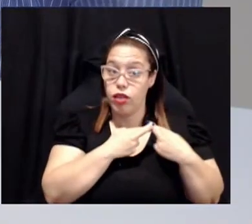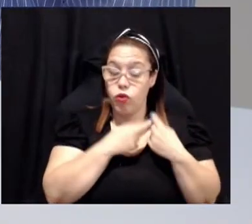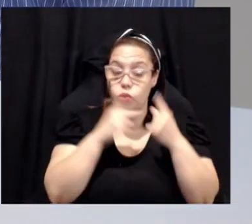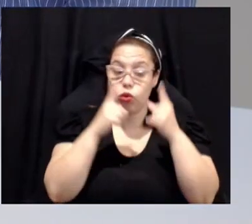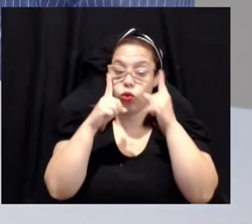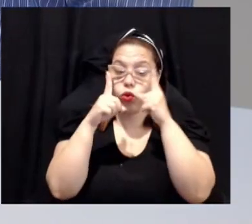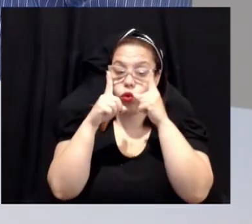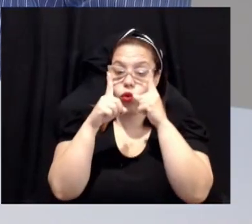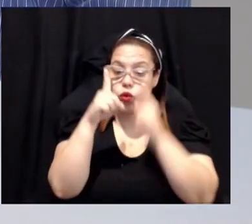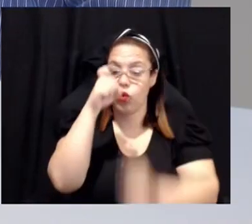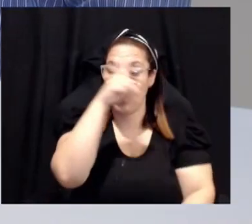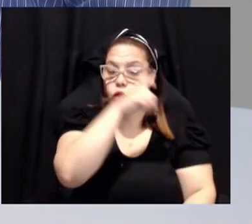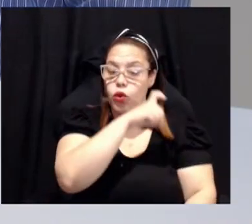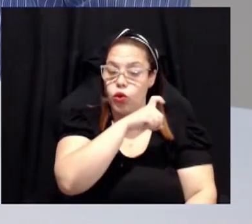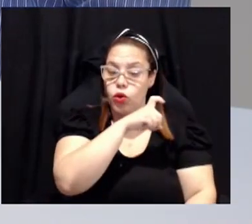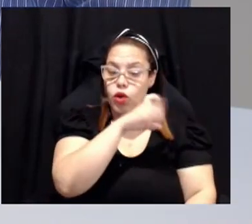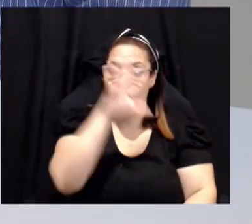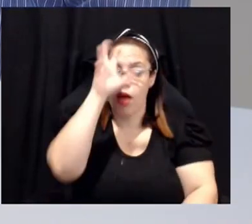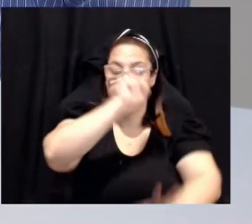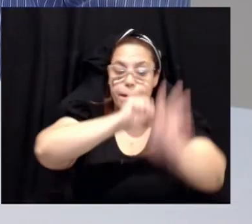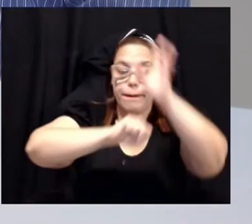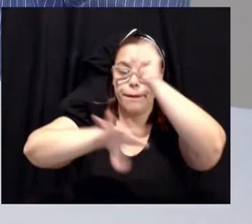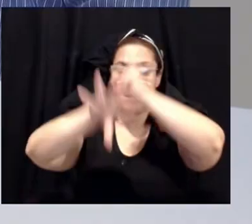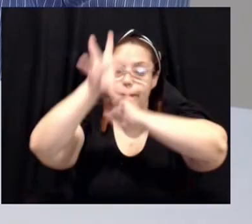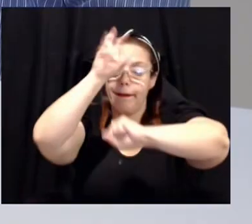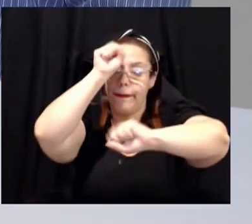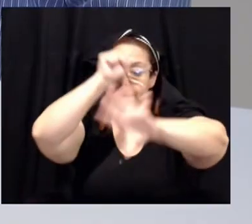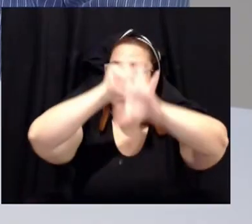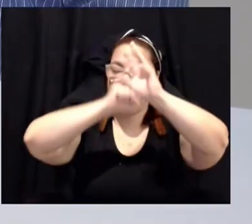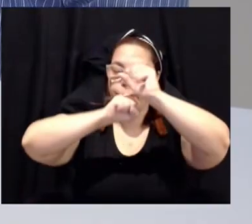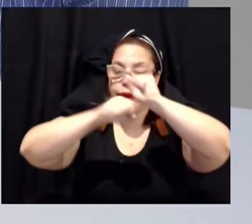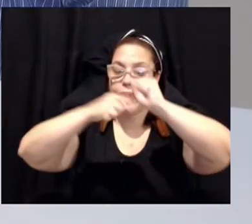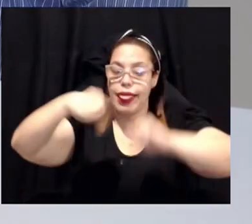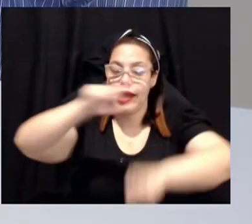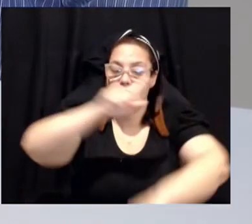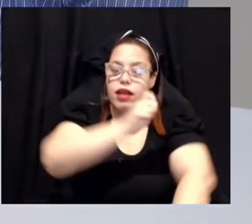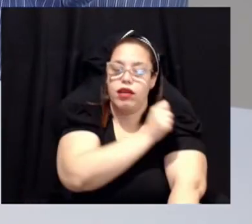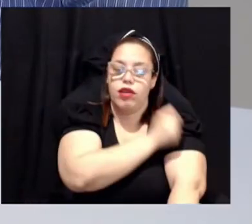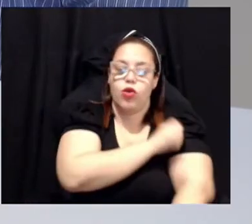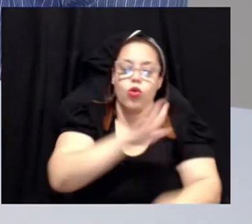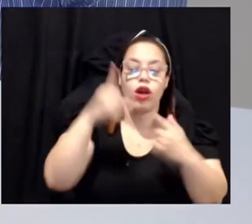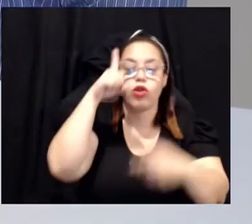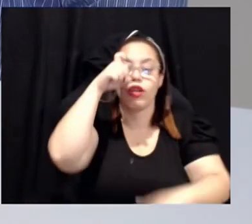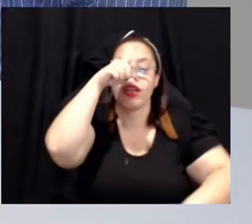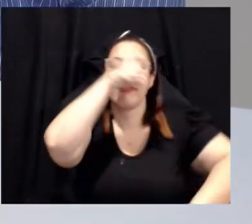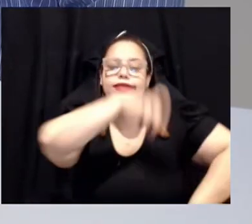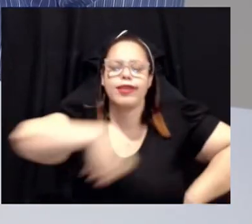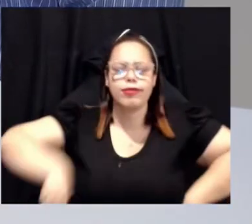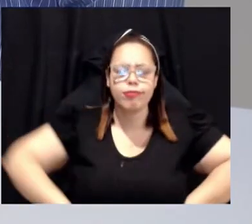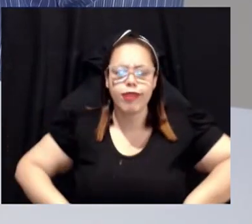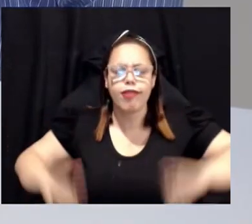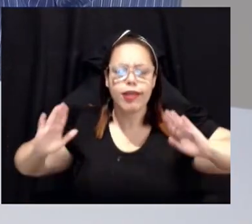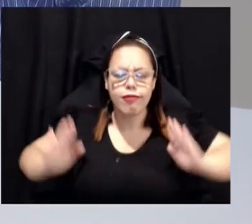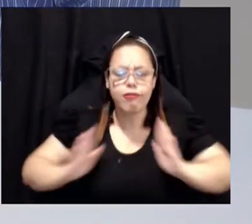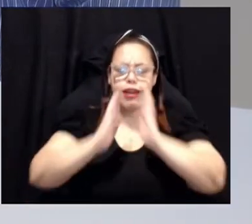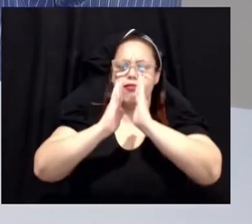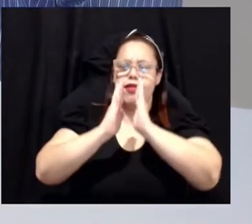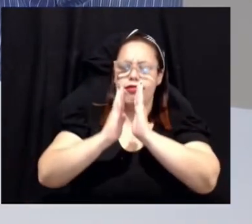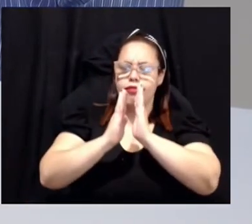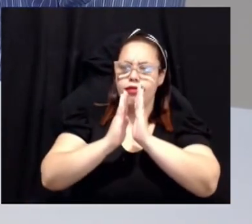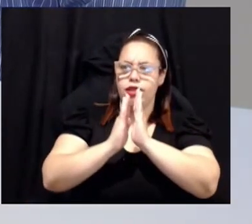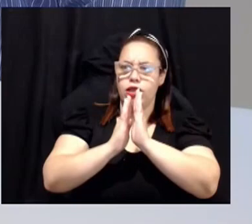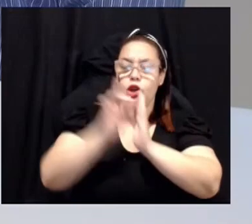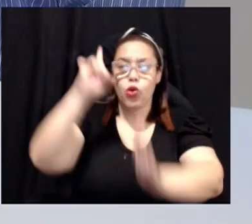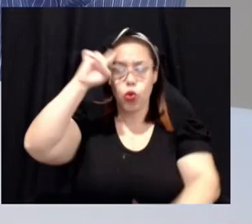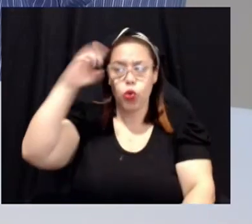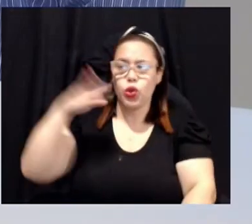de aprendizagem desses estudantes. Quais são os desafios que eles enfrentam no dia a dia e